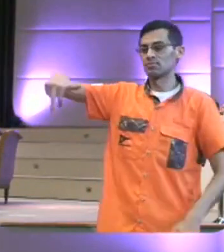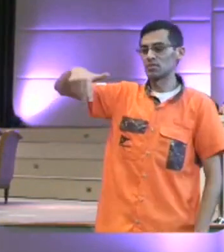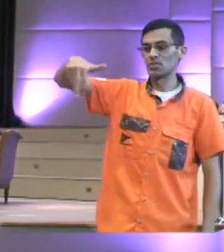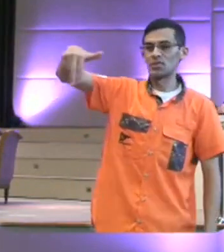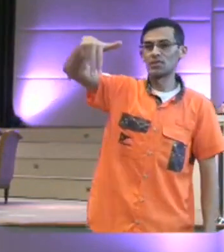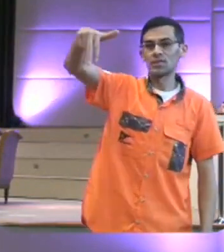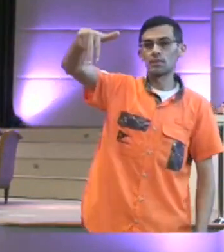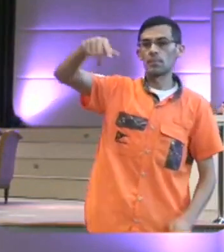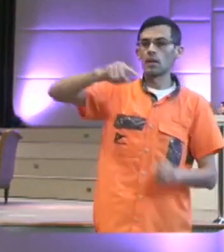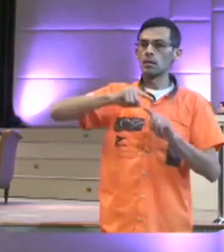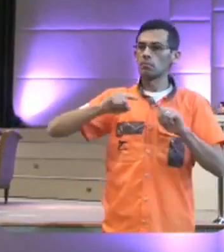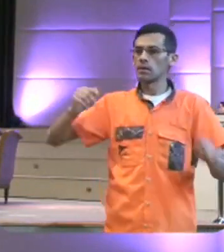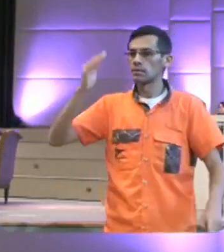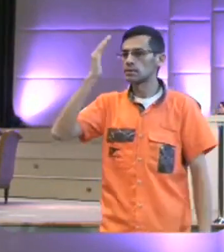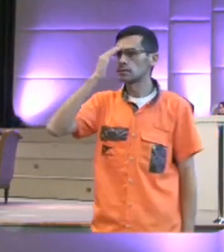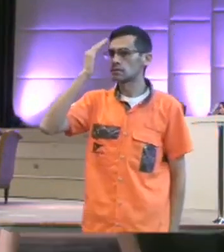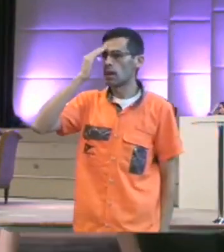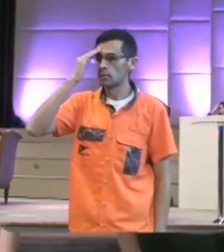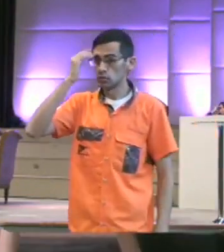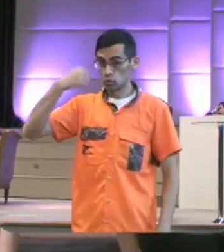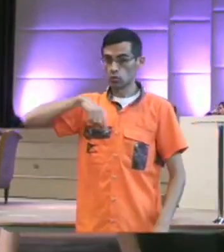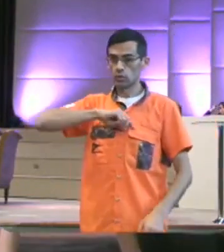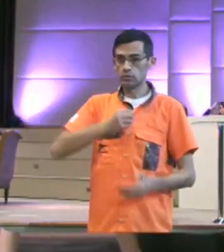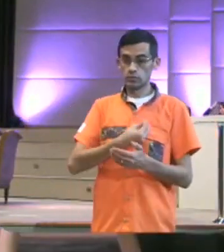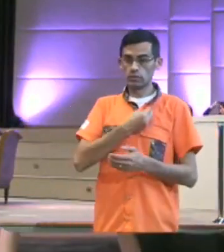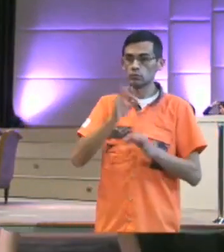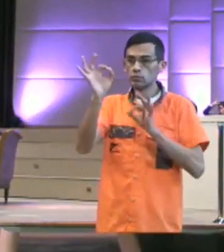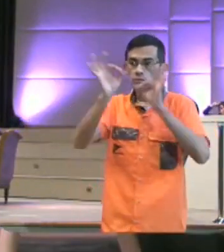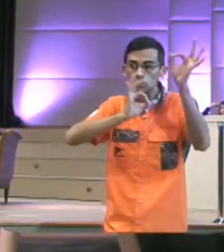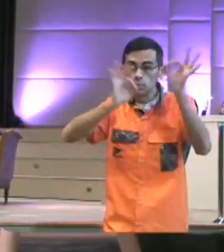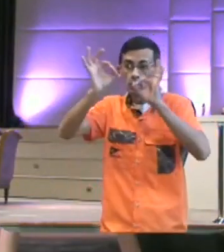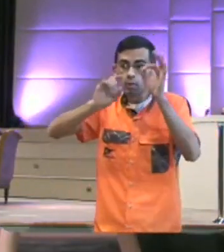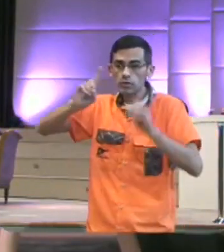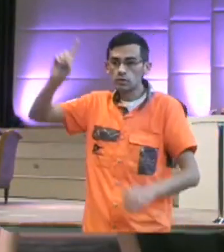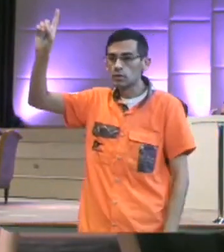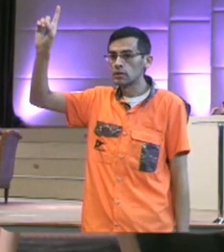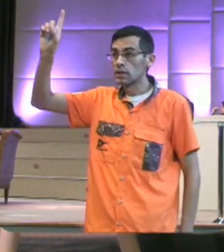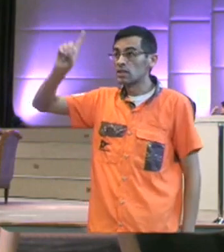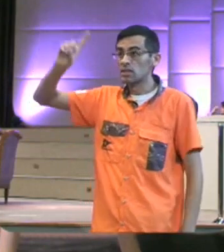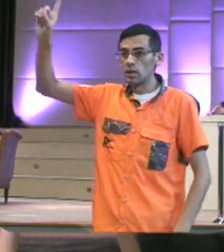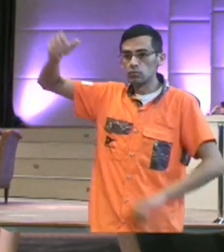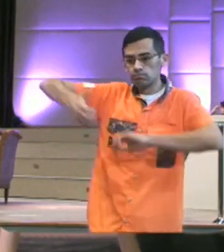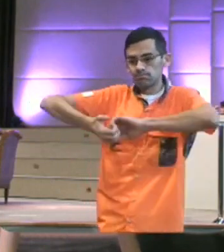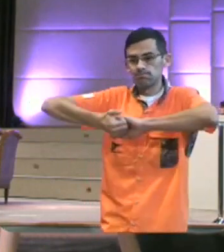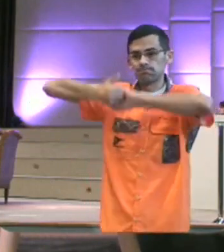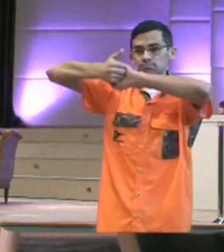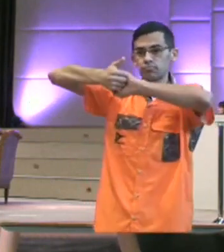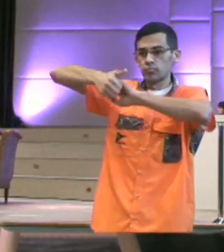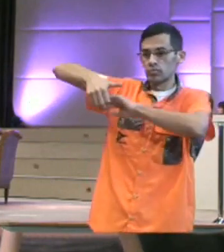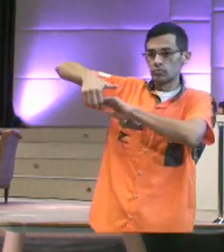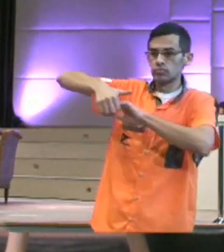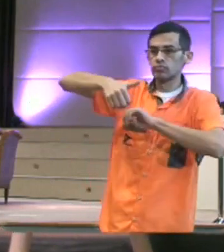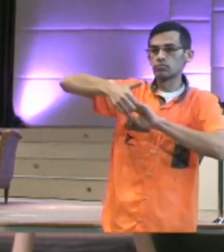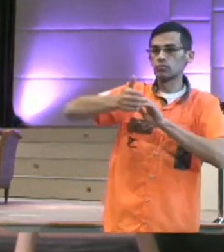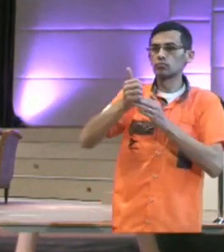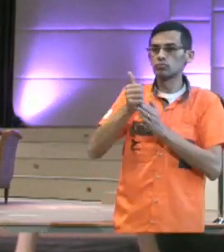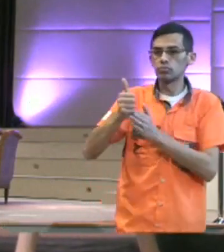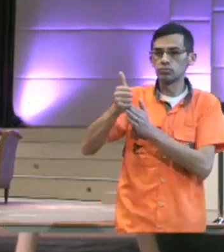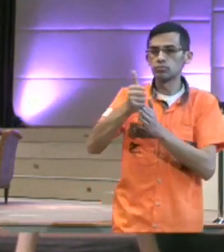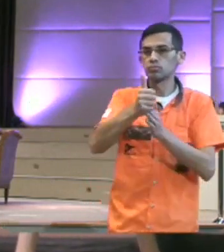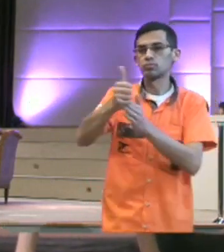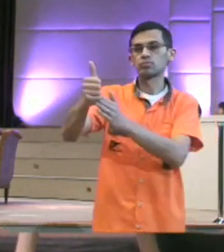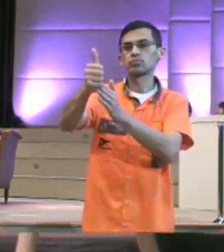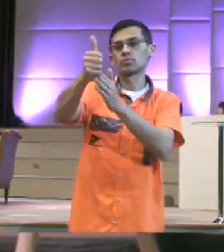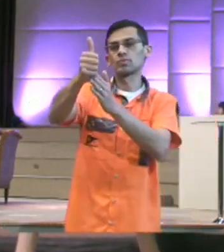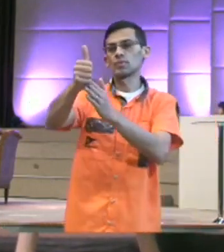nuvens. Sabe o que é andar no propósito de Deus? É andar erguido no braço do pai e caminhar